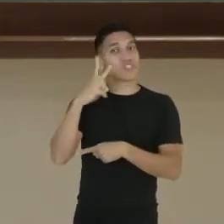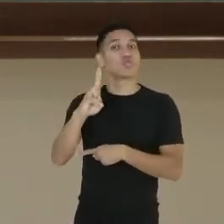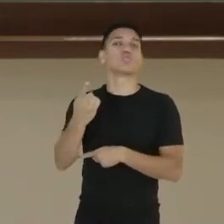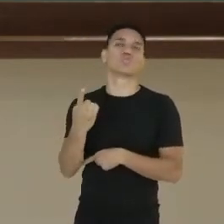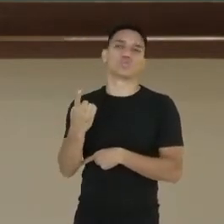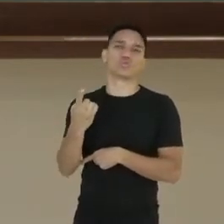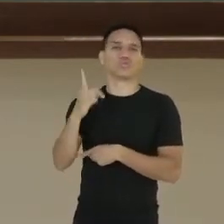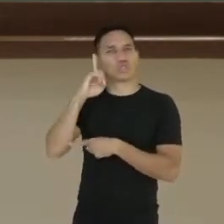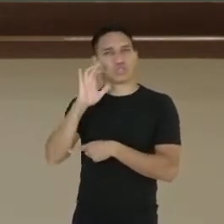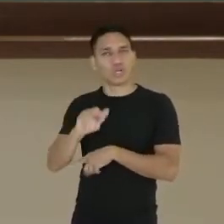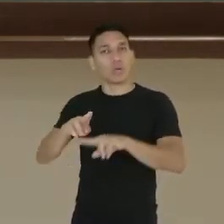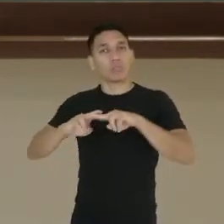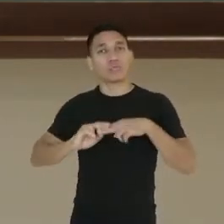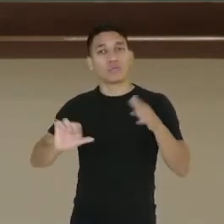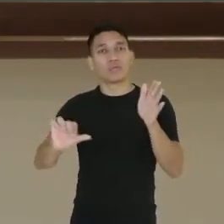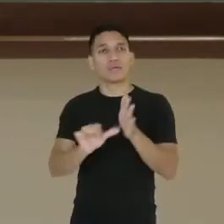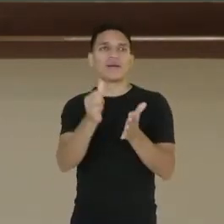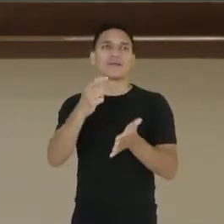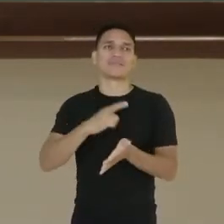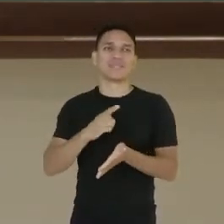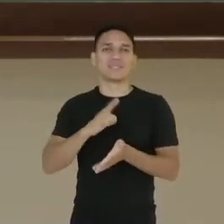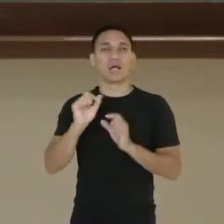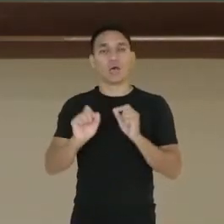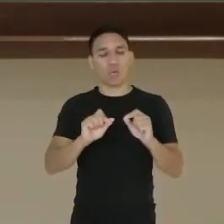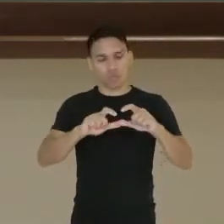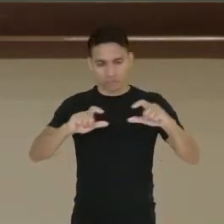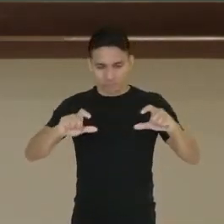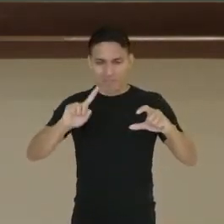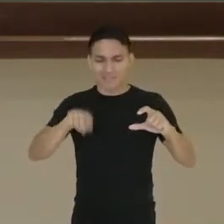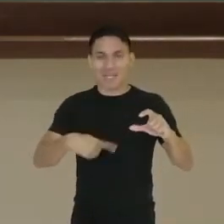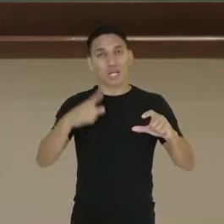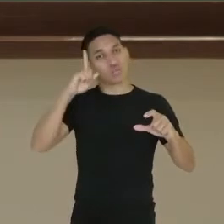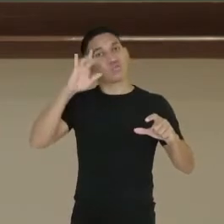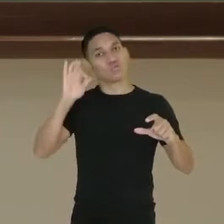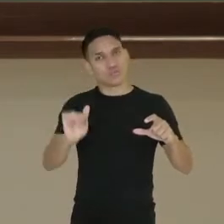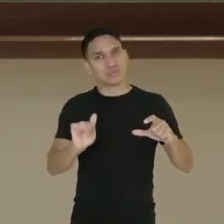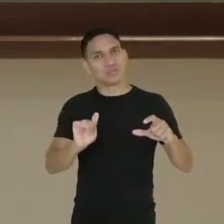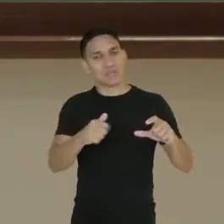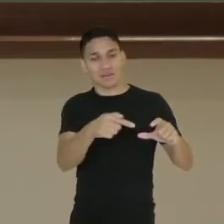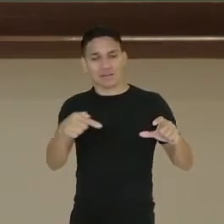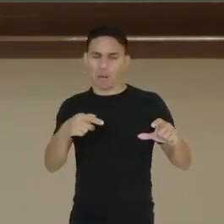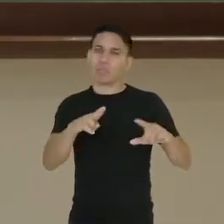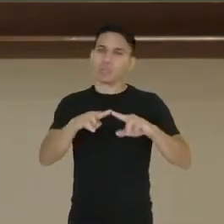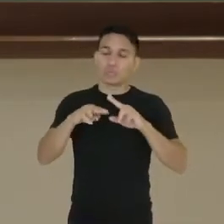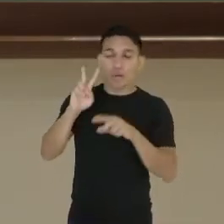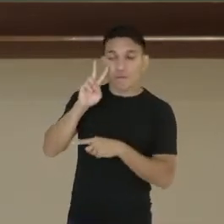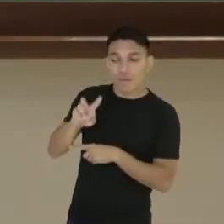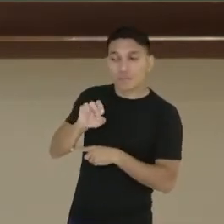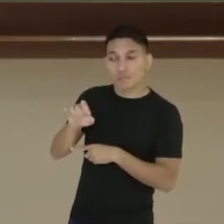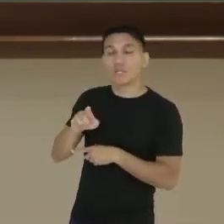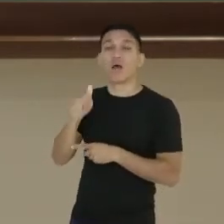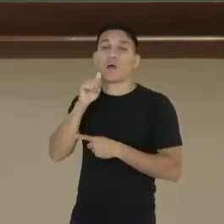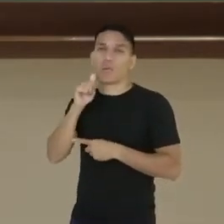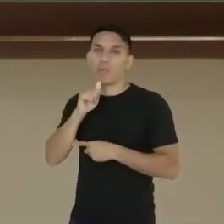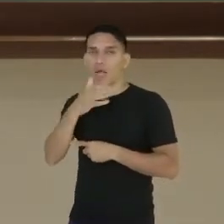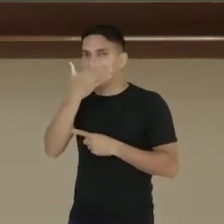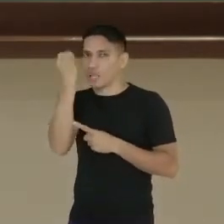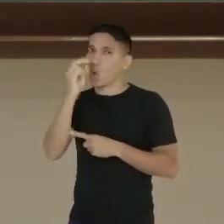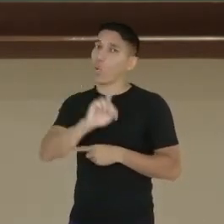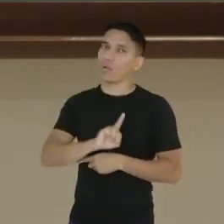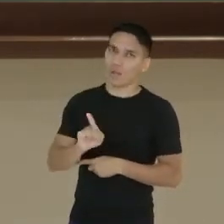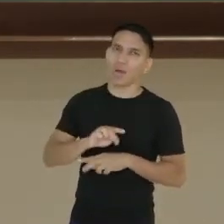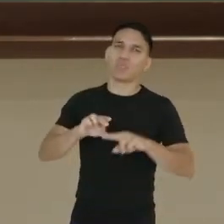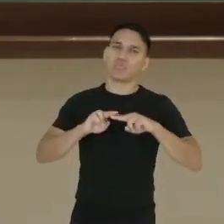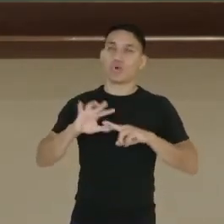inventou a embalagem que tem os dias da semana, então ele podia ficar vendo se a mulher dele tinha esquecido ou não, e logo depois todas